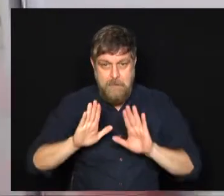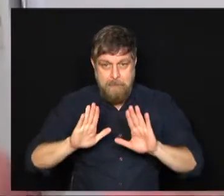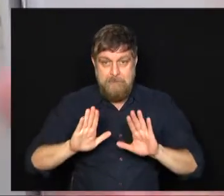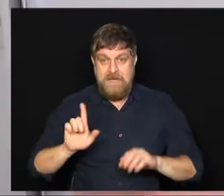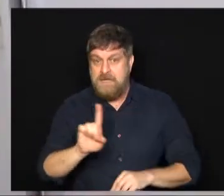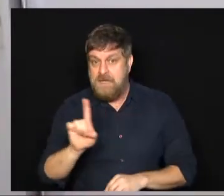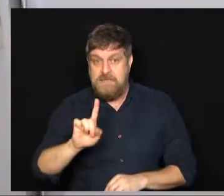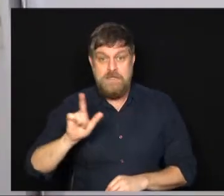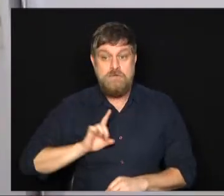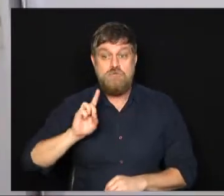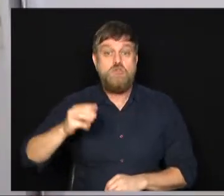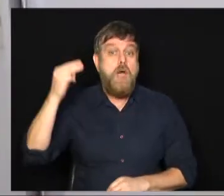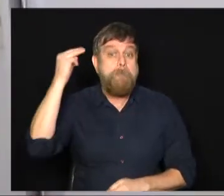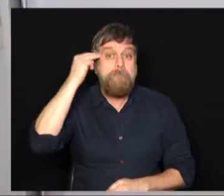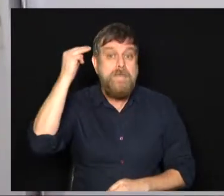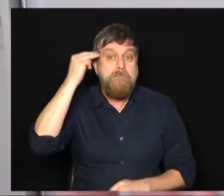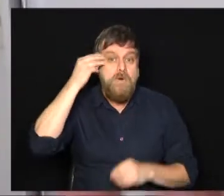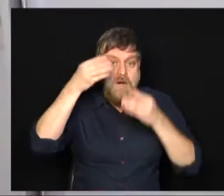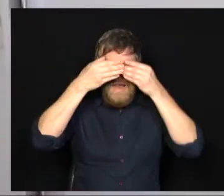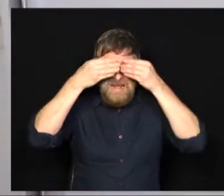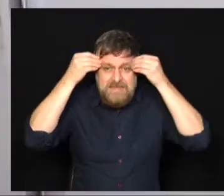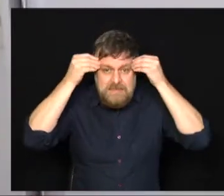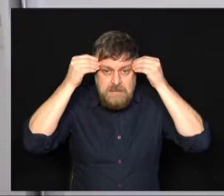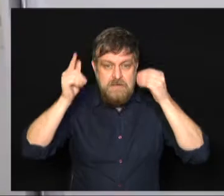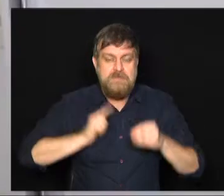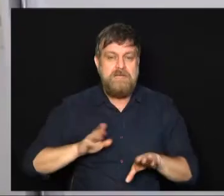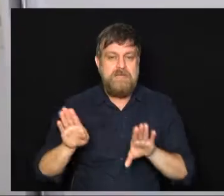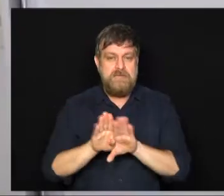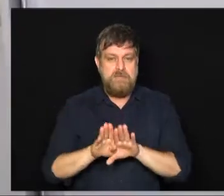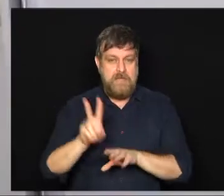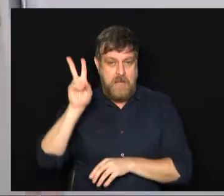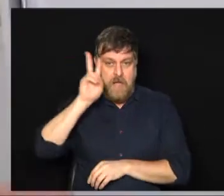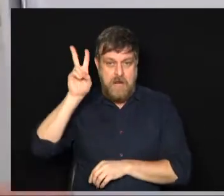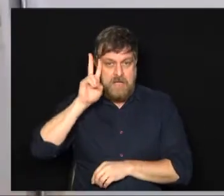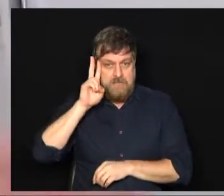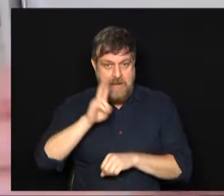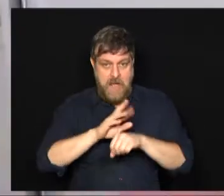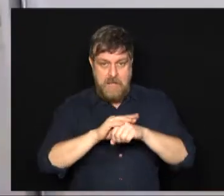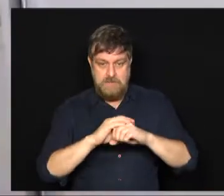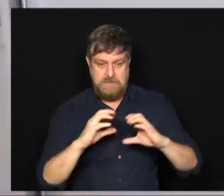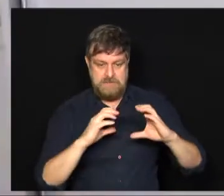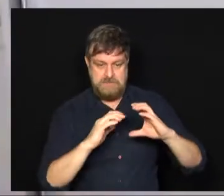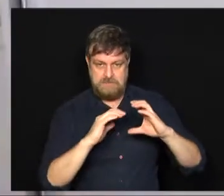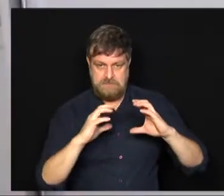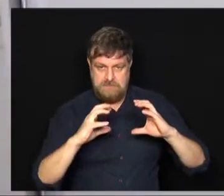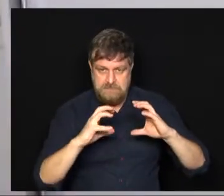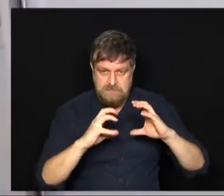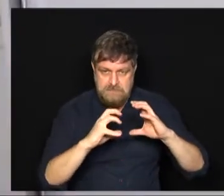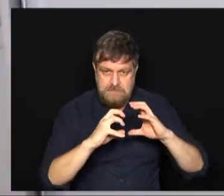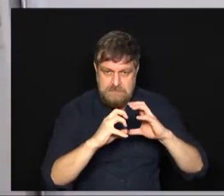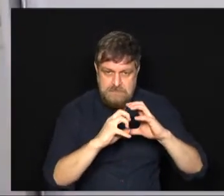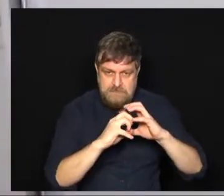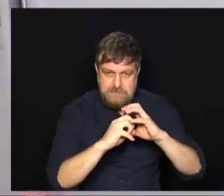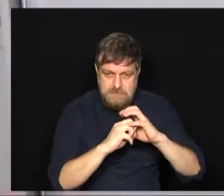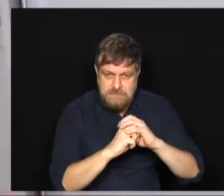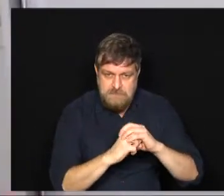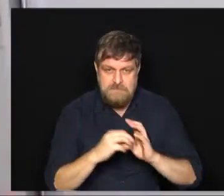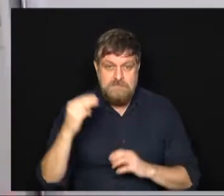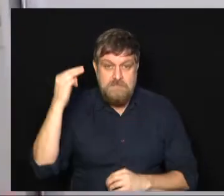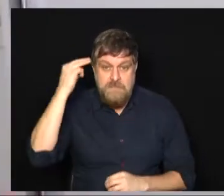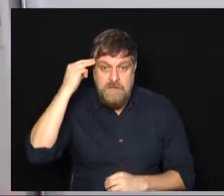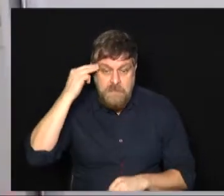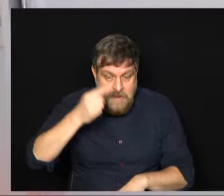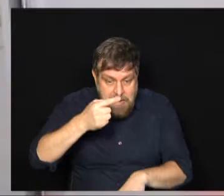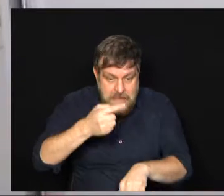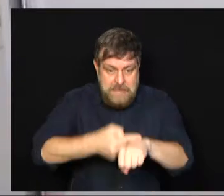necessariamente apenas da memória, né? Então, vale frisar que a doença de Alzheimer, na maioria dos casos, a memória